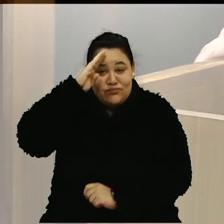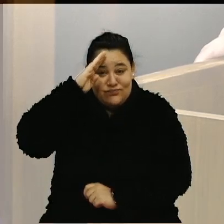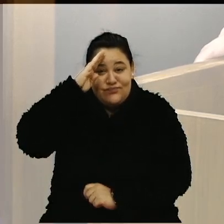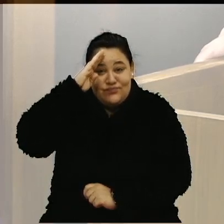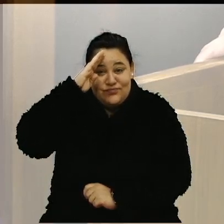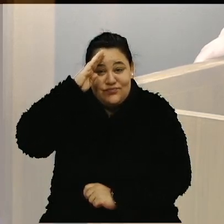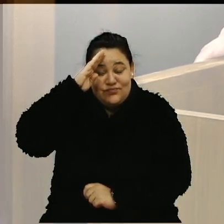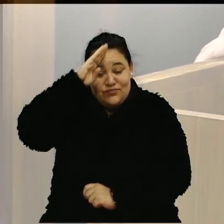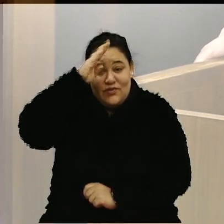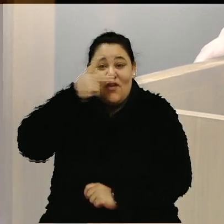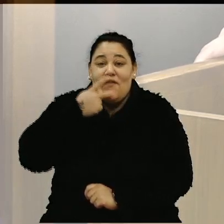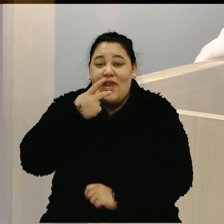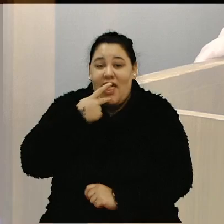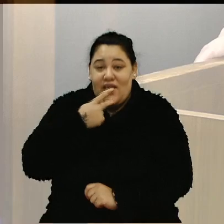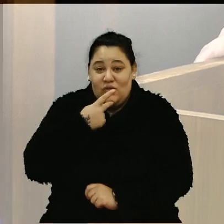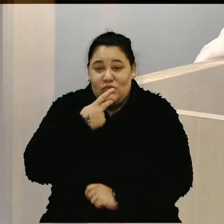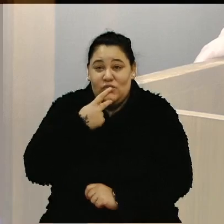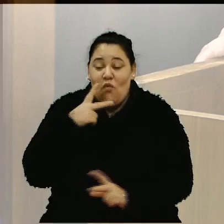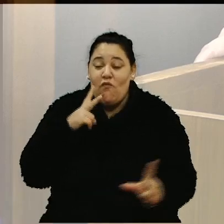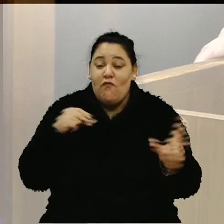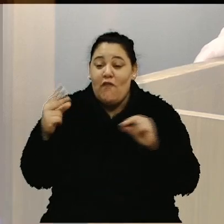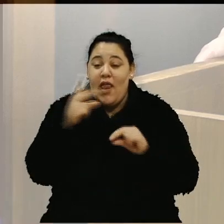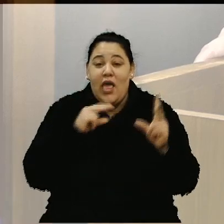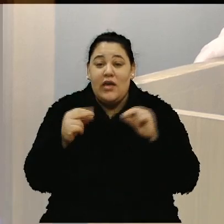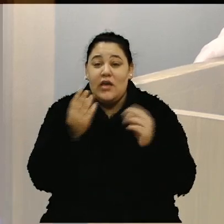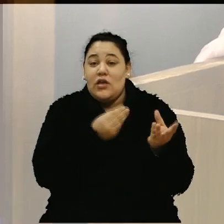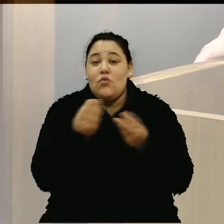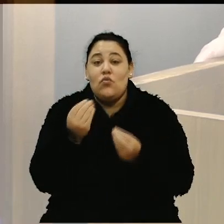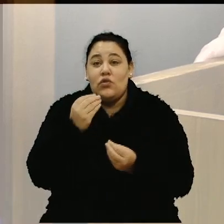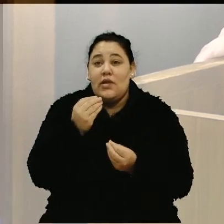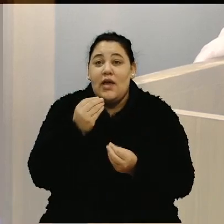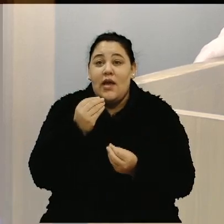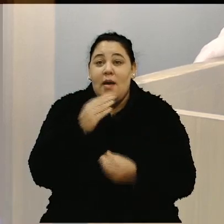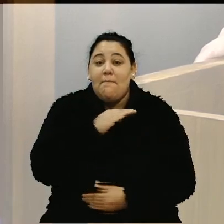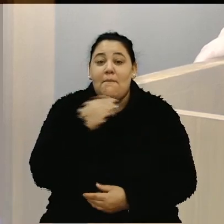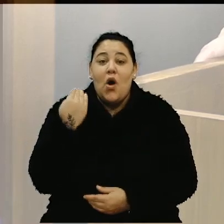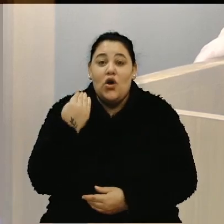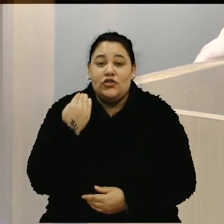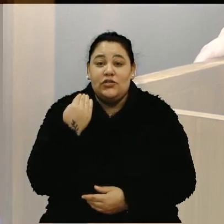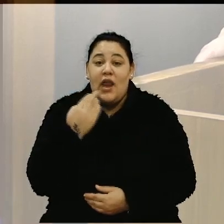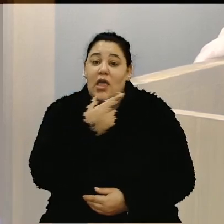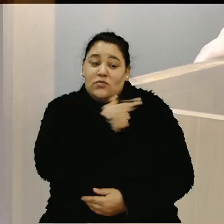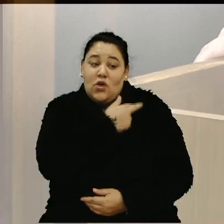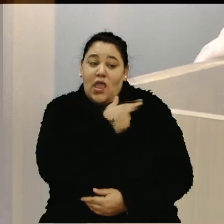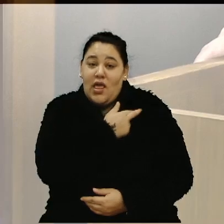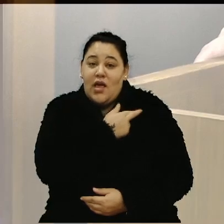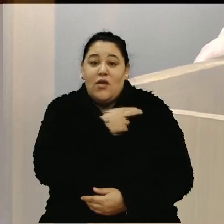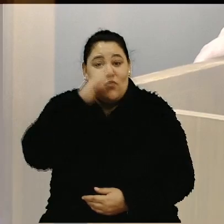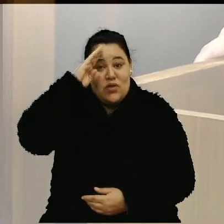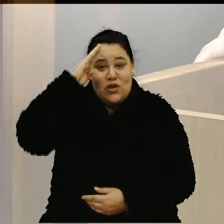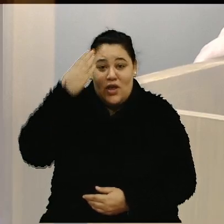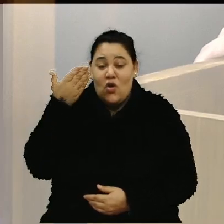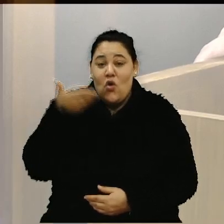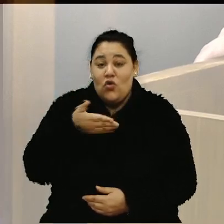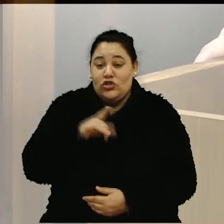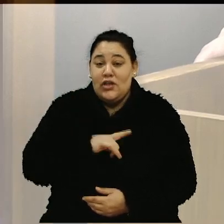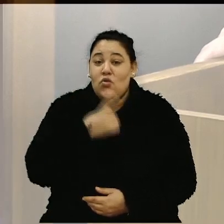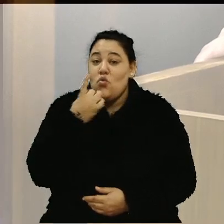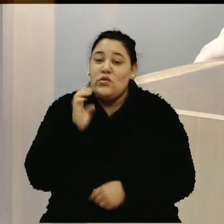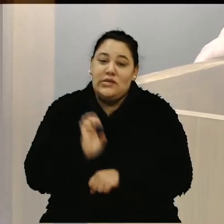disso. Eu cansei de ver aqui, no período da pandemia, o quanto o presidente Bolsonaro foi